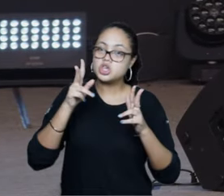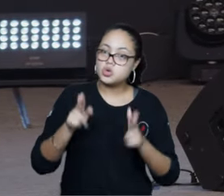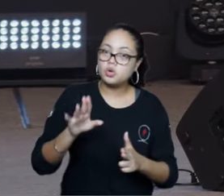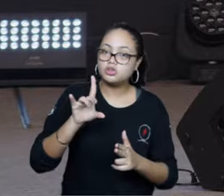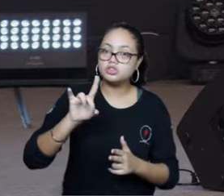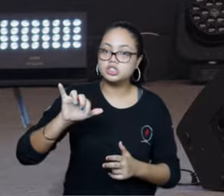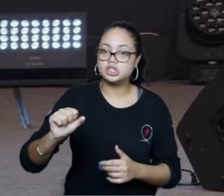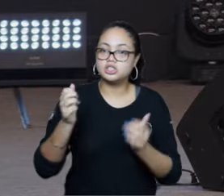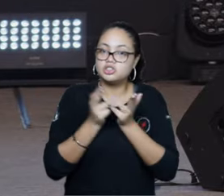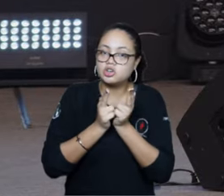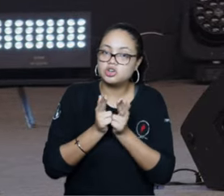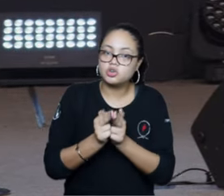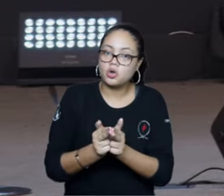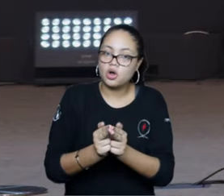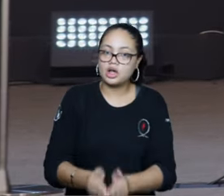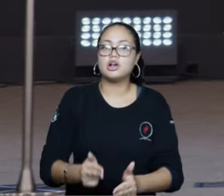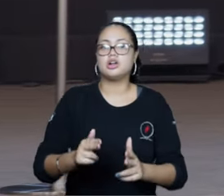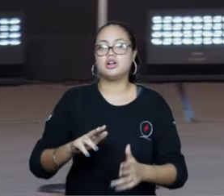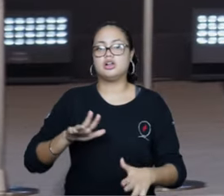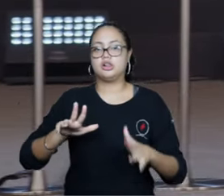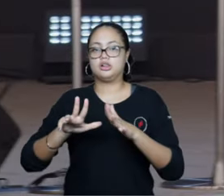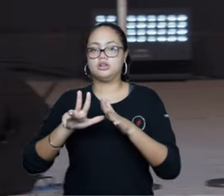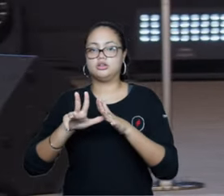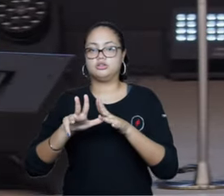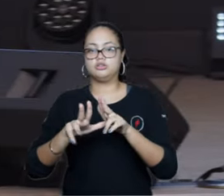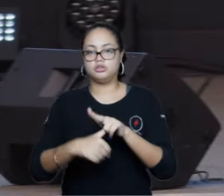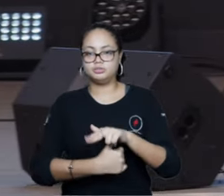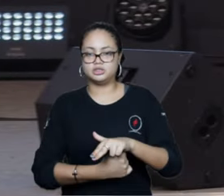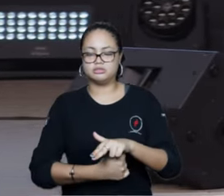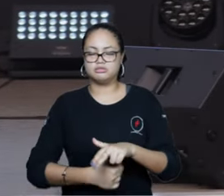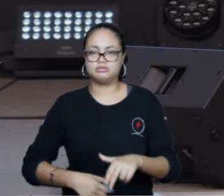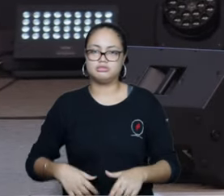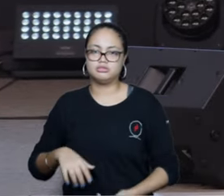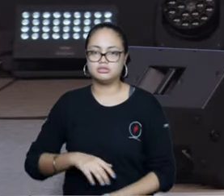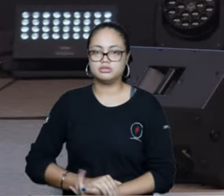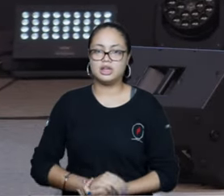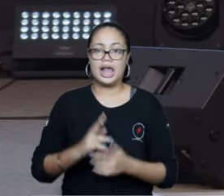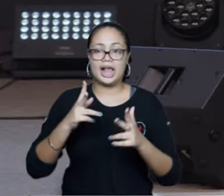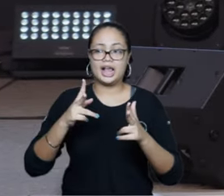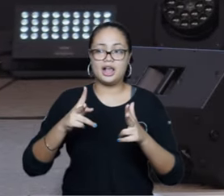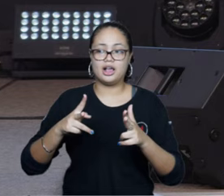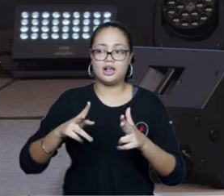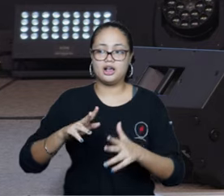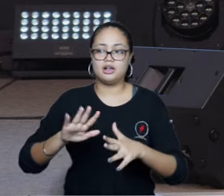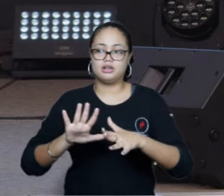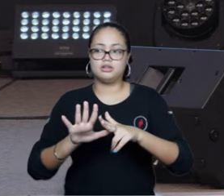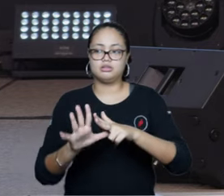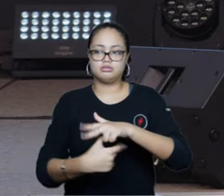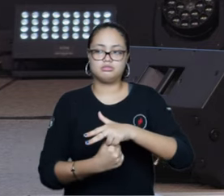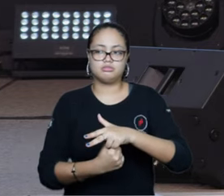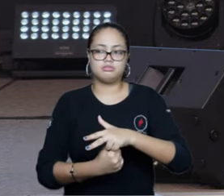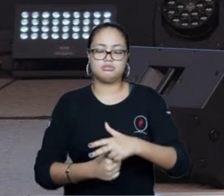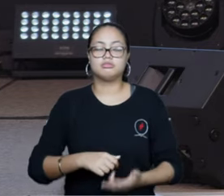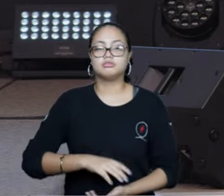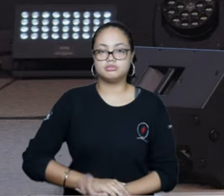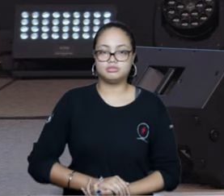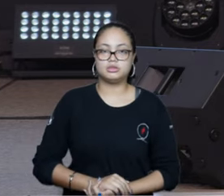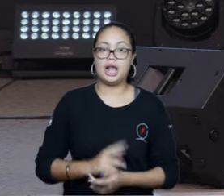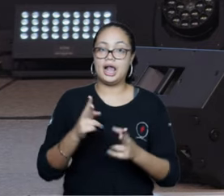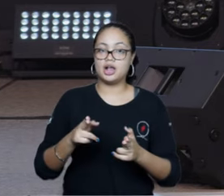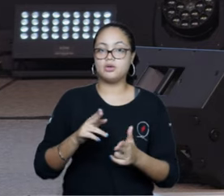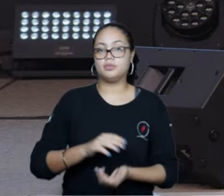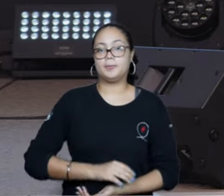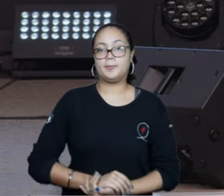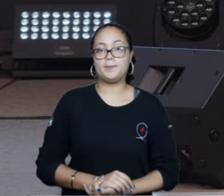lá atrás extrema corrupção assim será a vinda do filho do homem penúltimo lugar